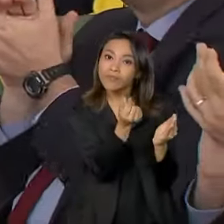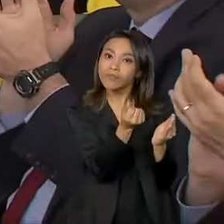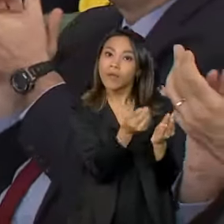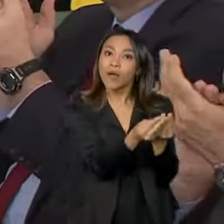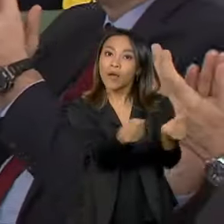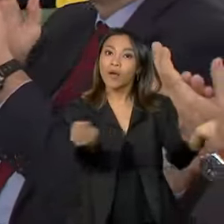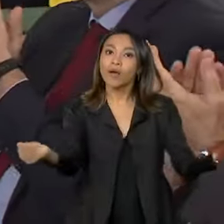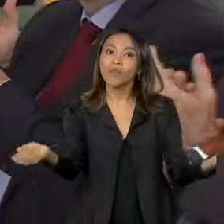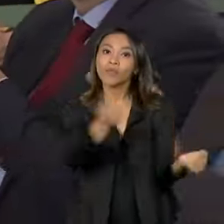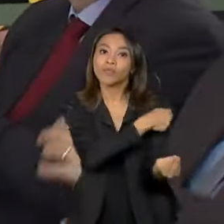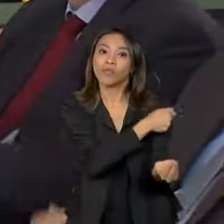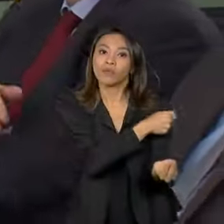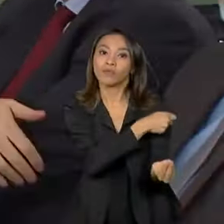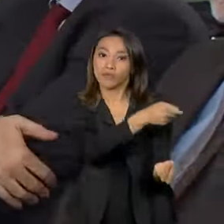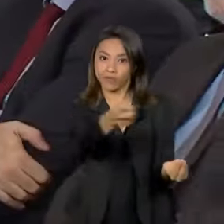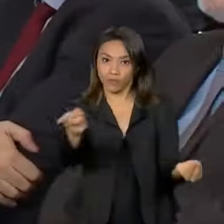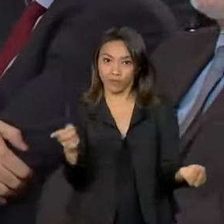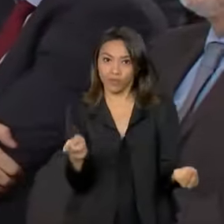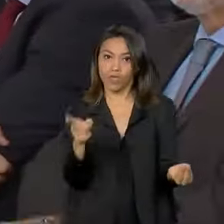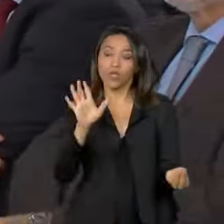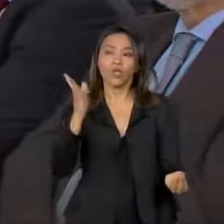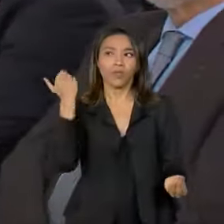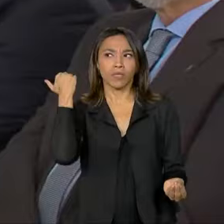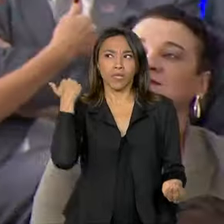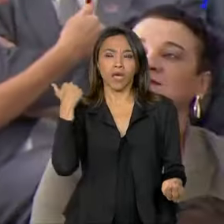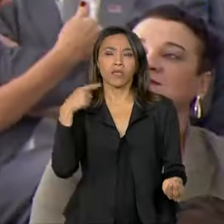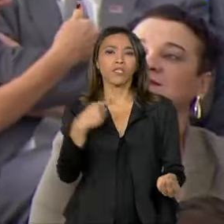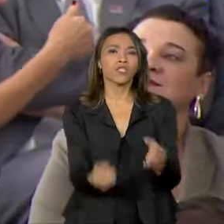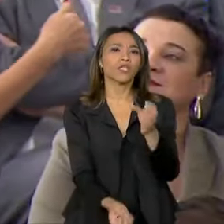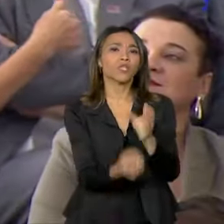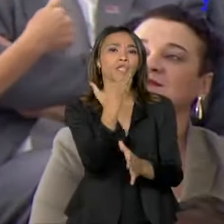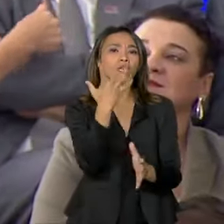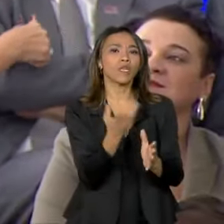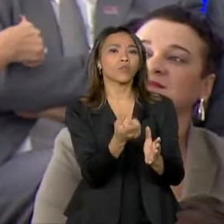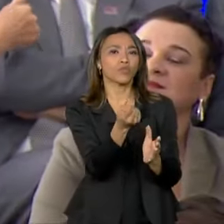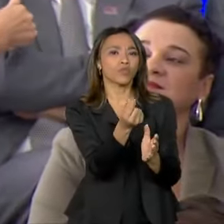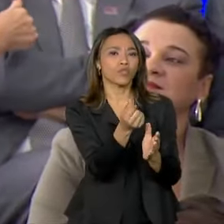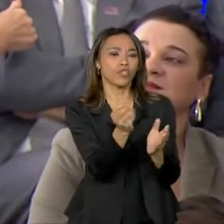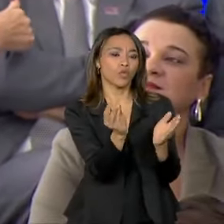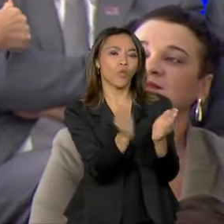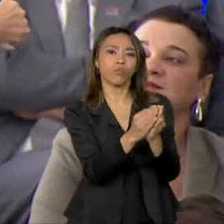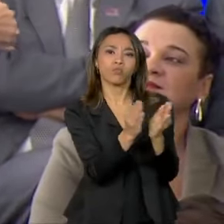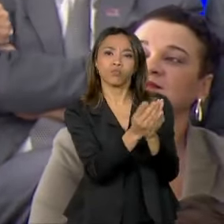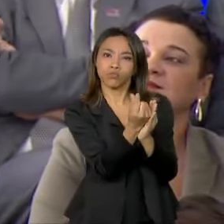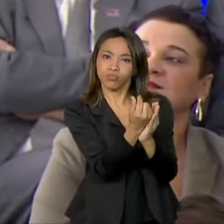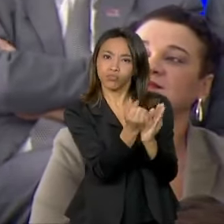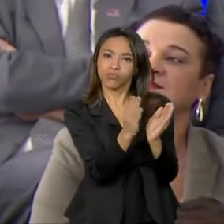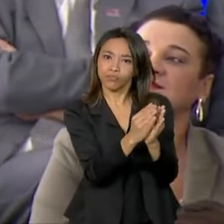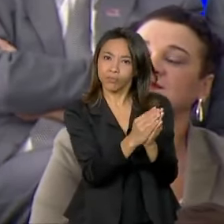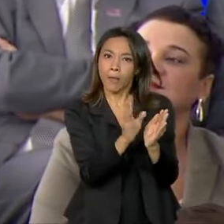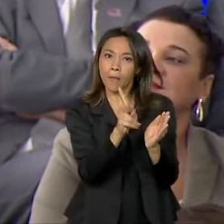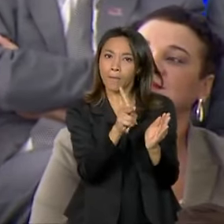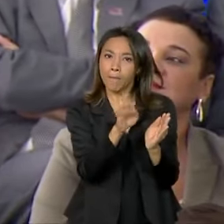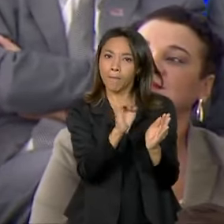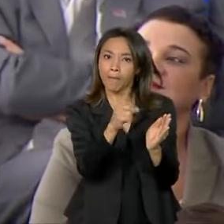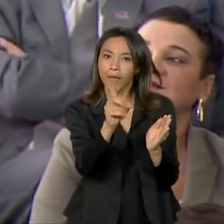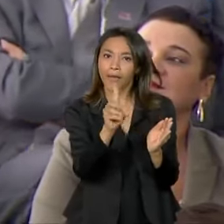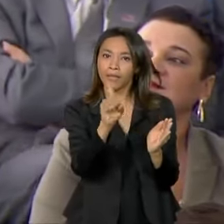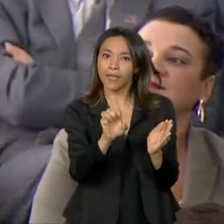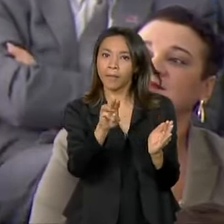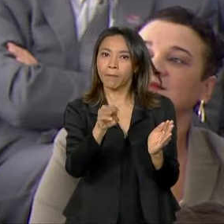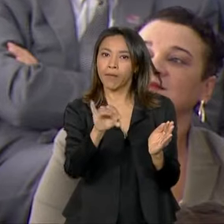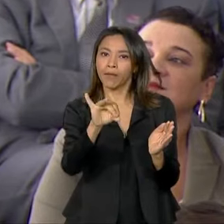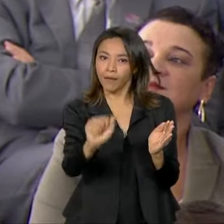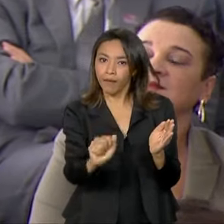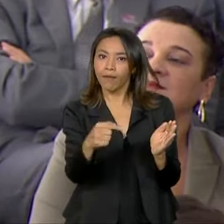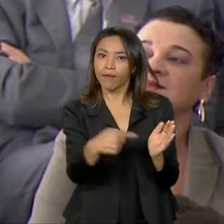Quando nós anunciamos o Pé de Meia, a linha de corte era o cadastro do Bolsa Família. E ficou de fora o